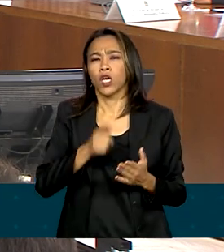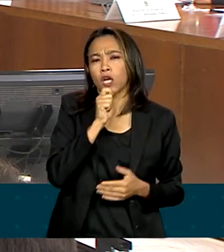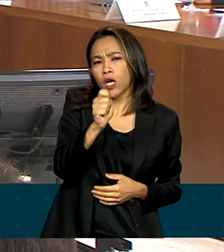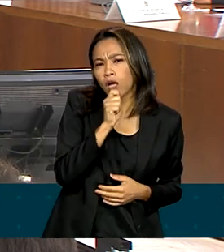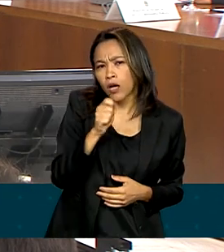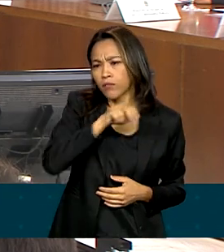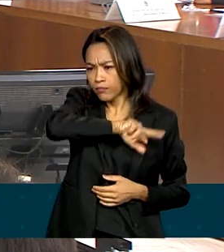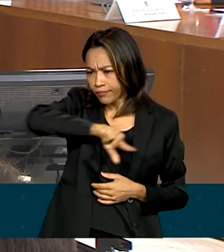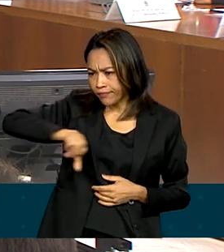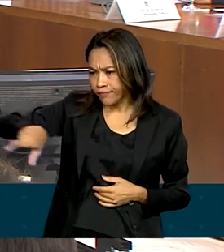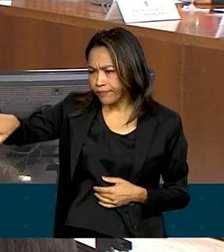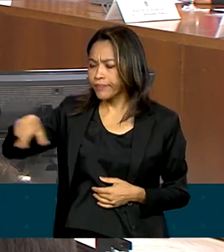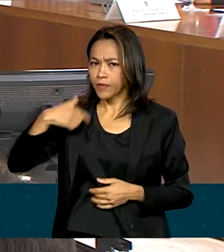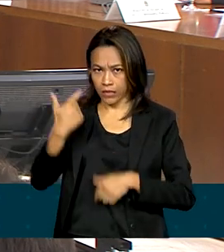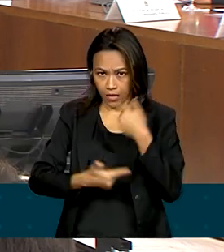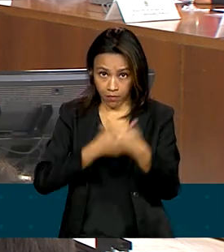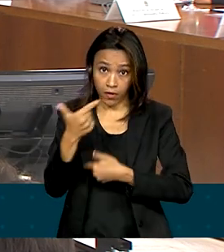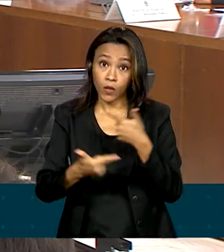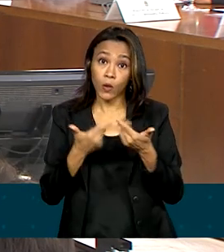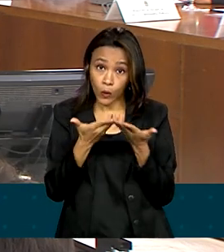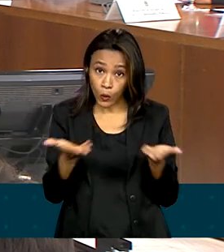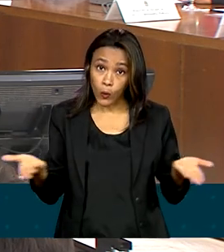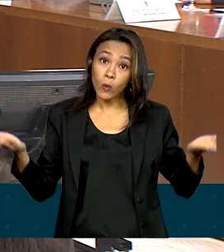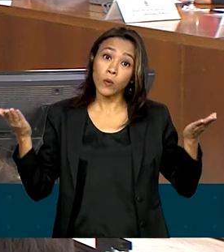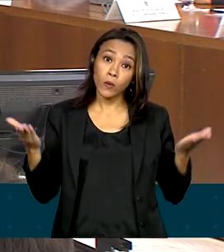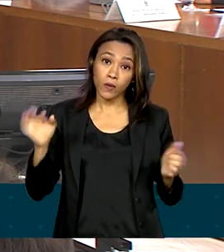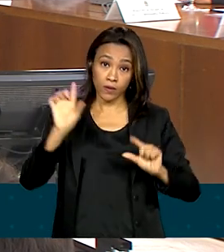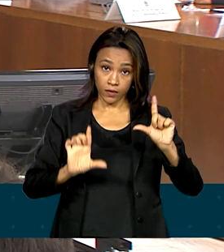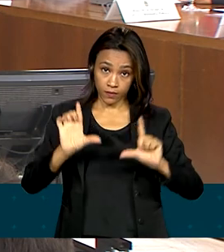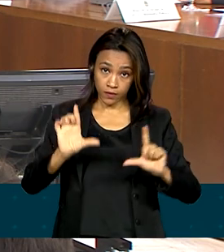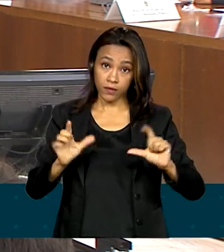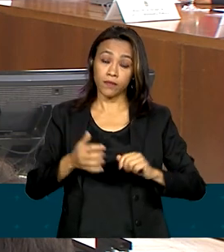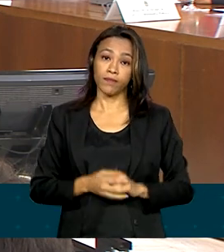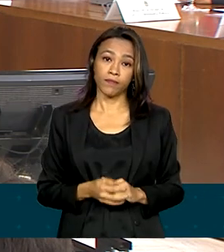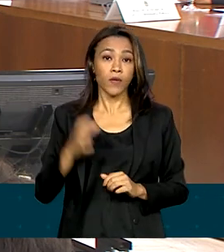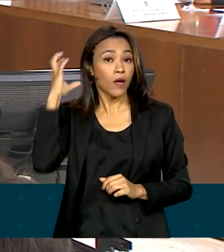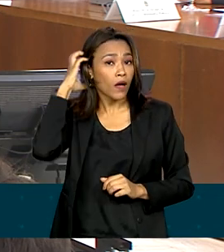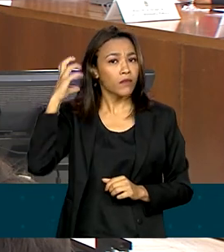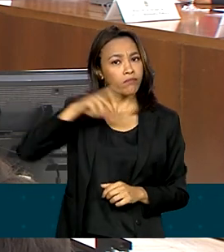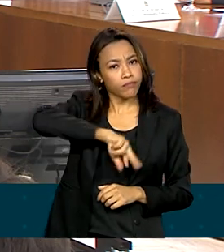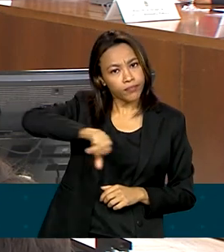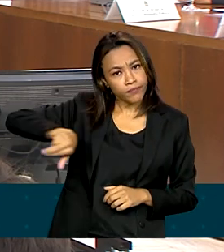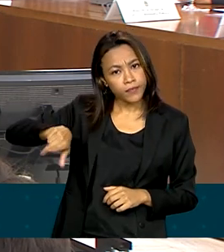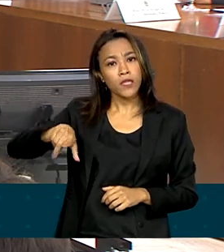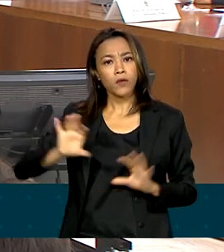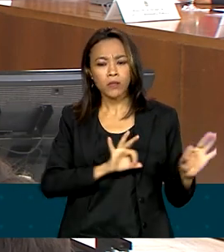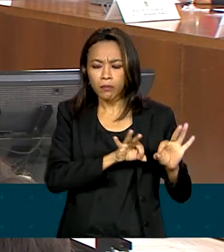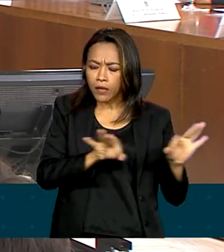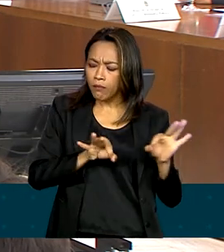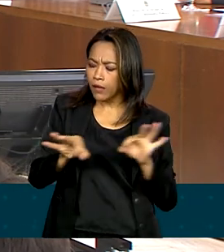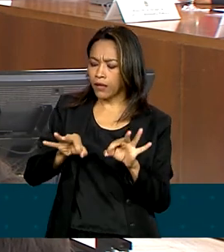nossos colegas, trabalhadores e trabalhadoras da imprensa vão se posicionando, eu vou